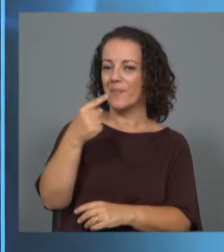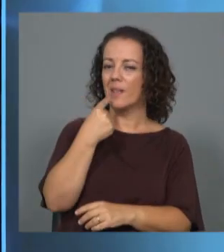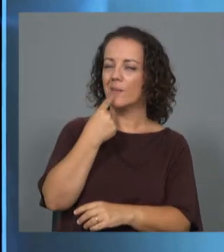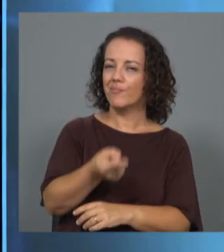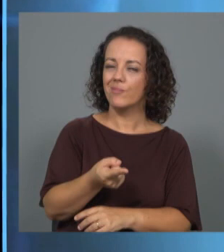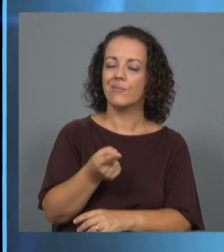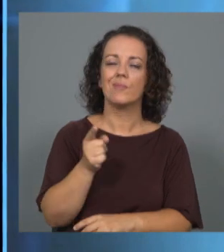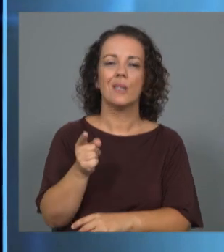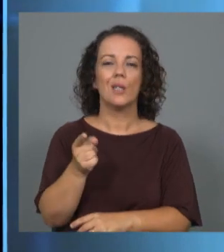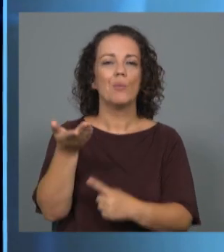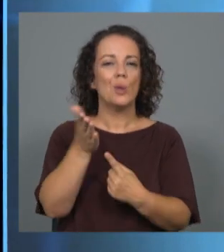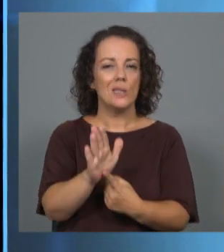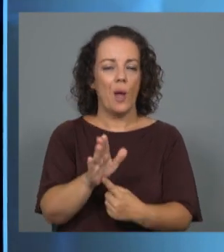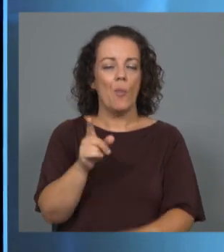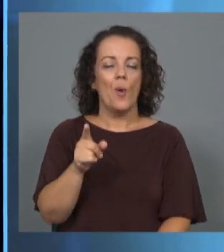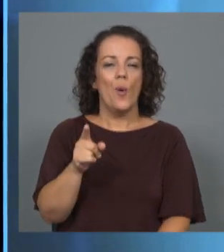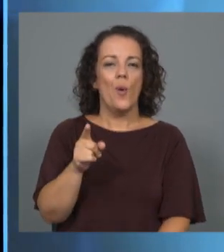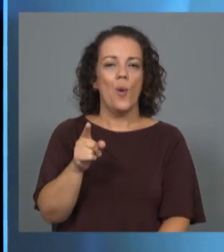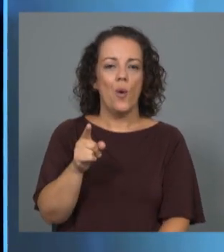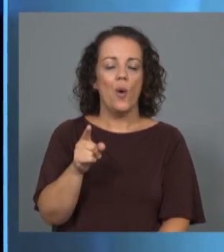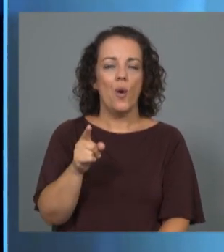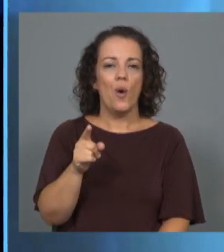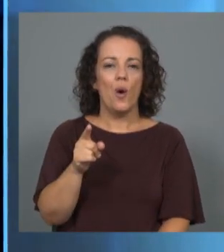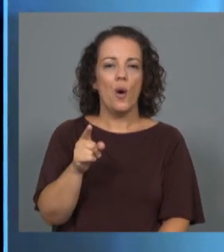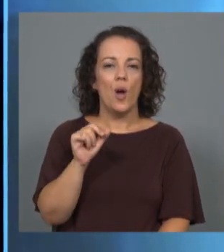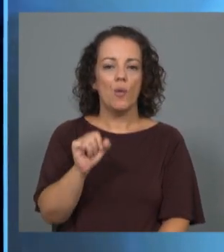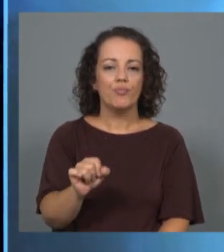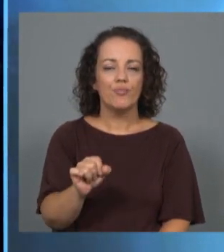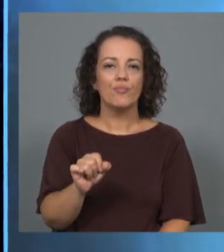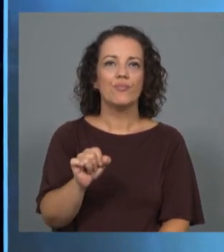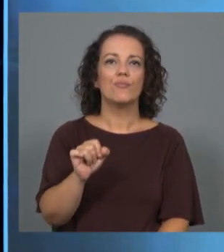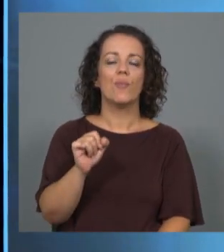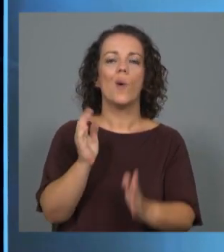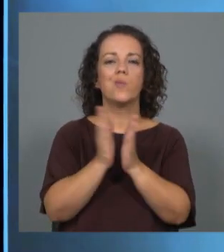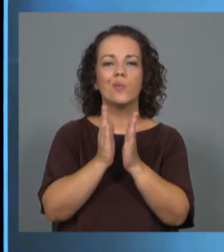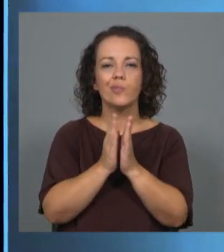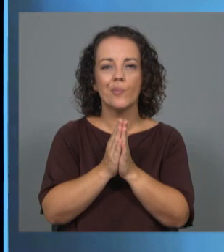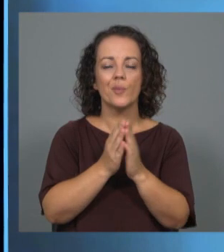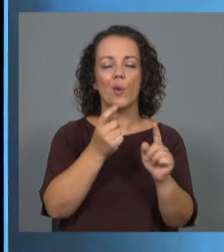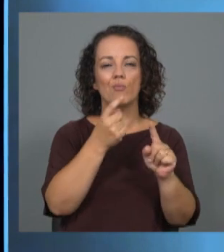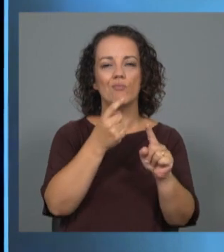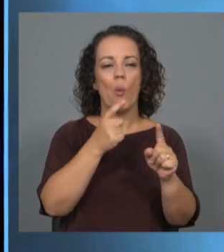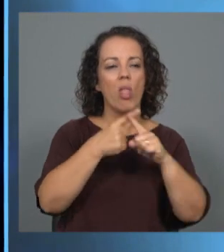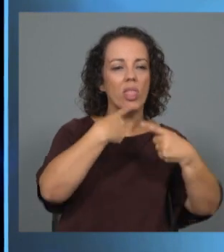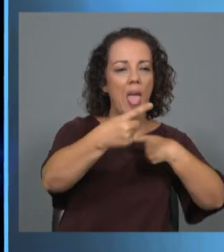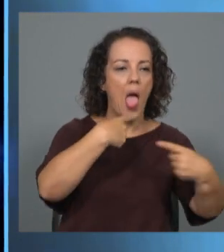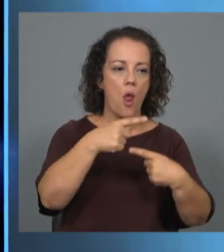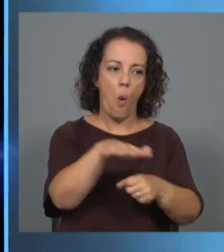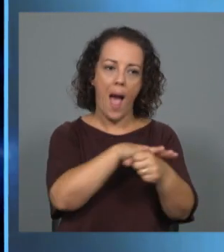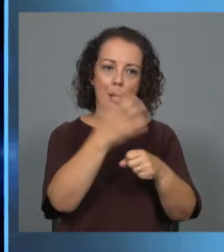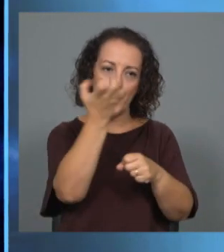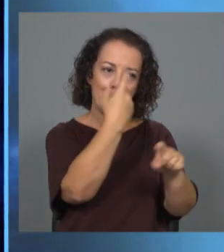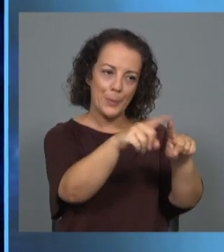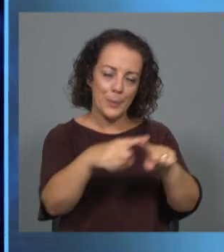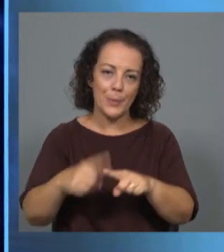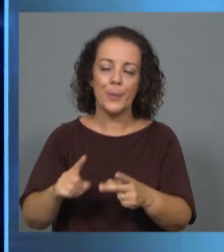nomeadamente a dimensão do diálogo com as religiões, com os indiferentes, com a cultura, também